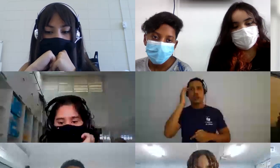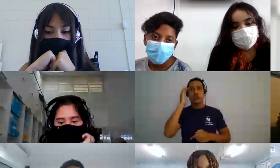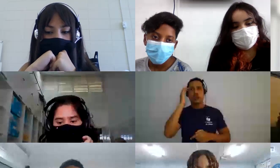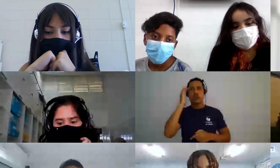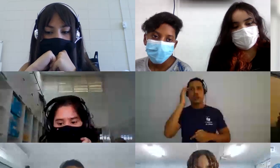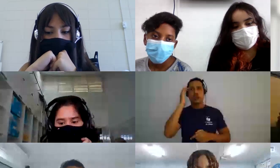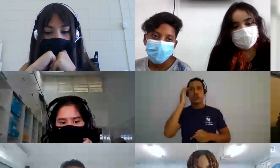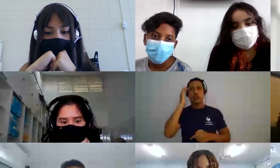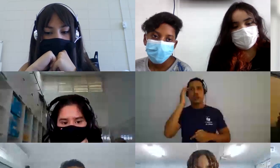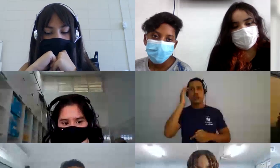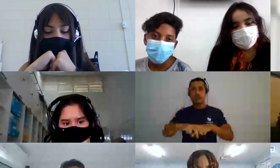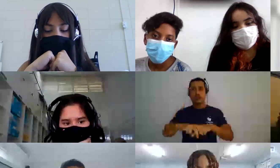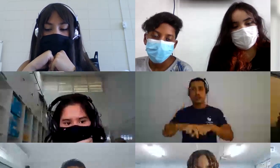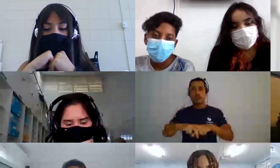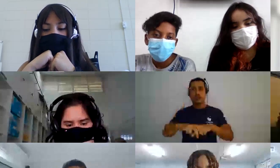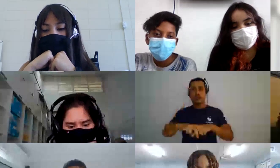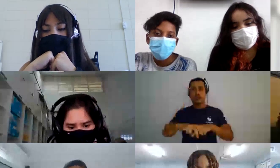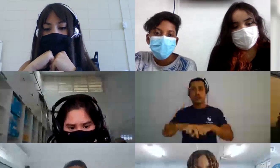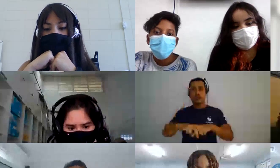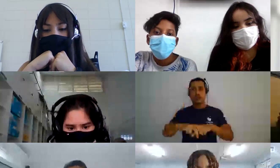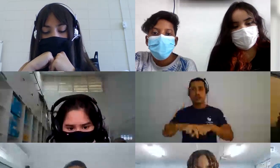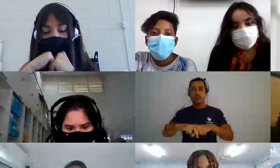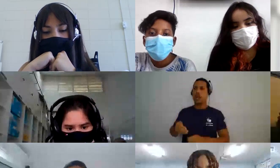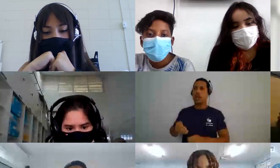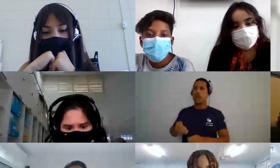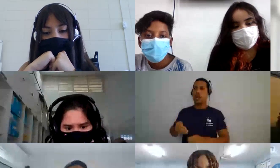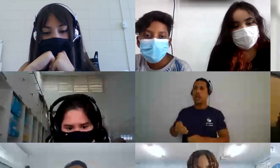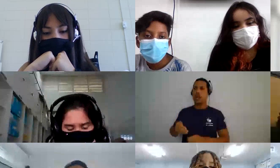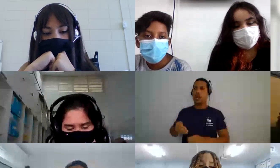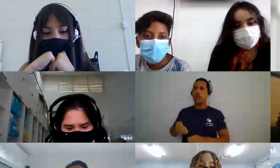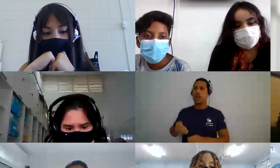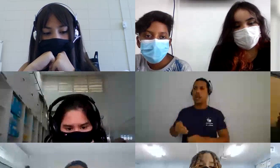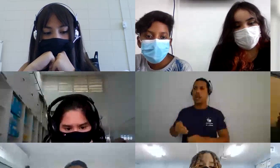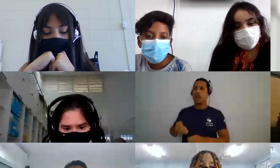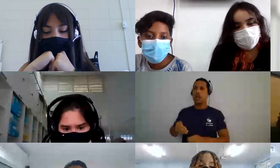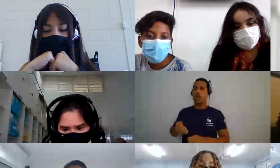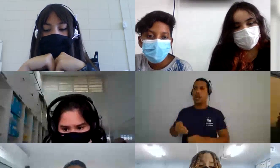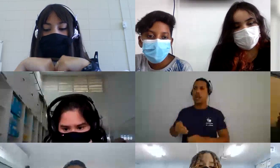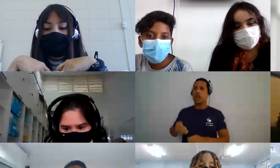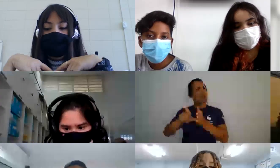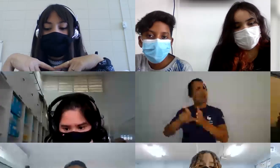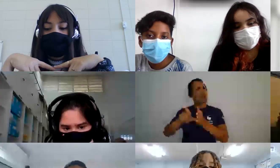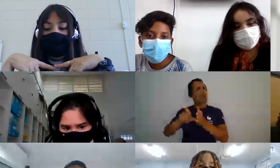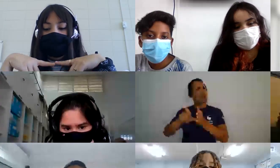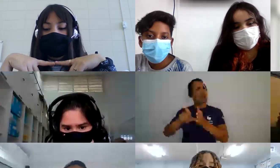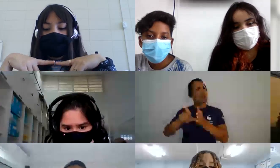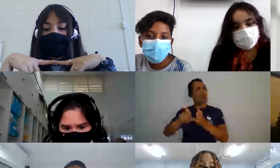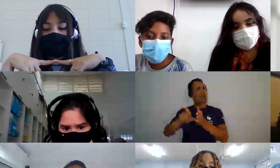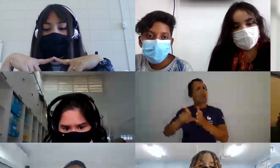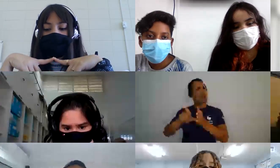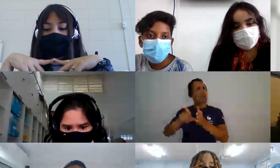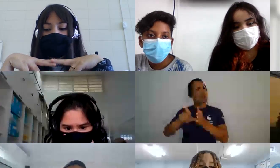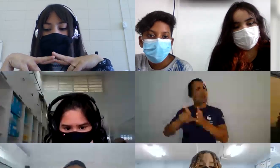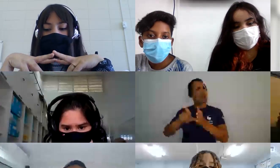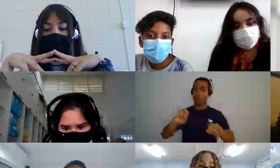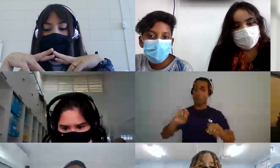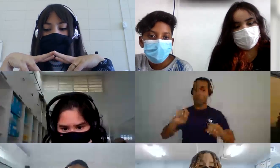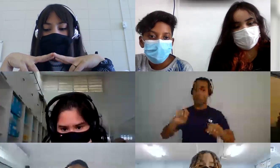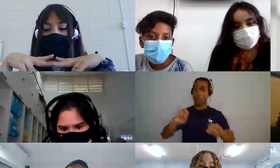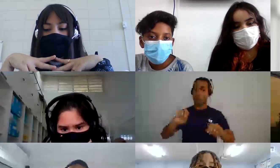show. Em compensação, às vezes tem uma prova de matemática amanhã,